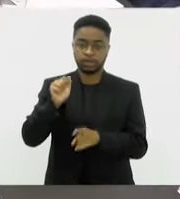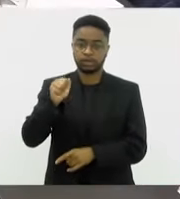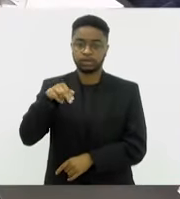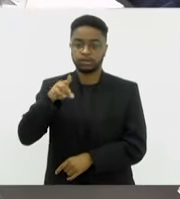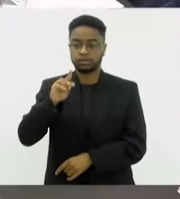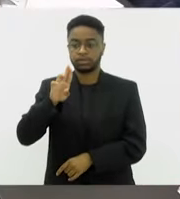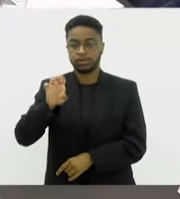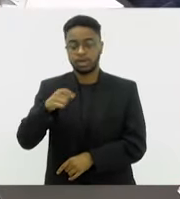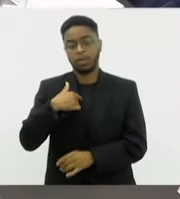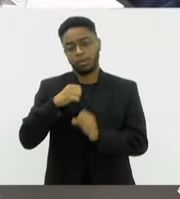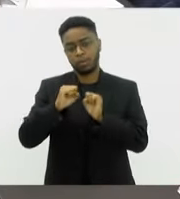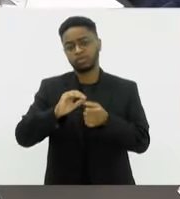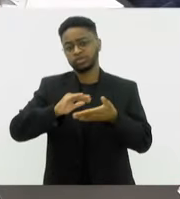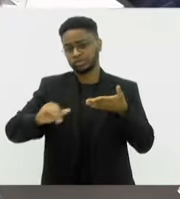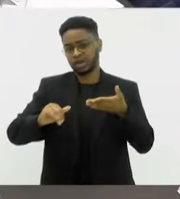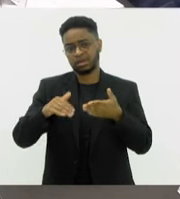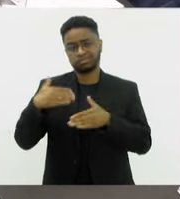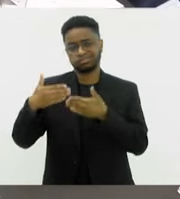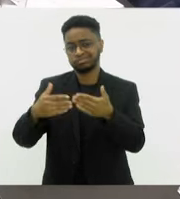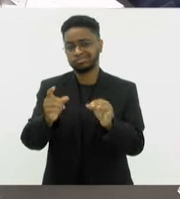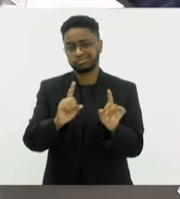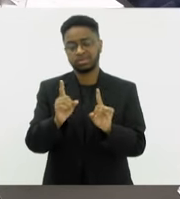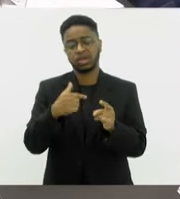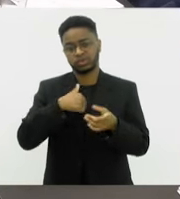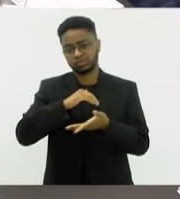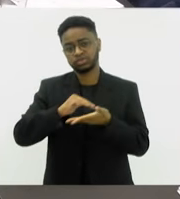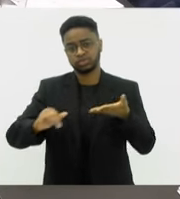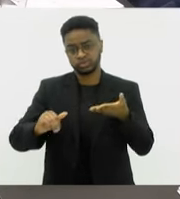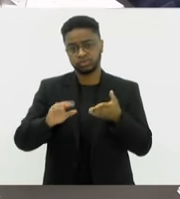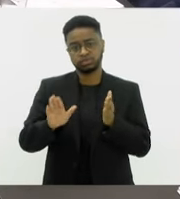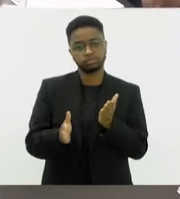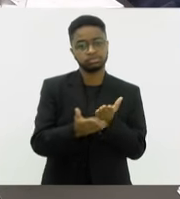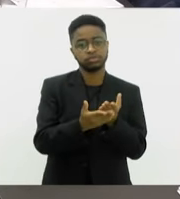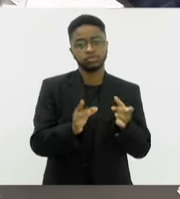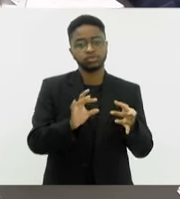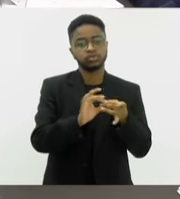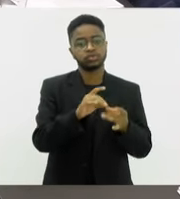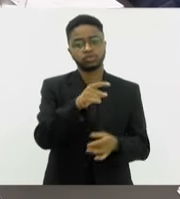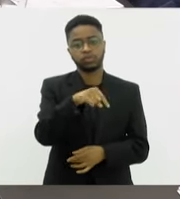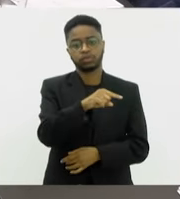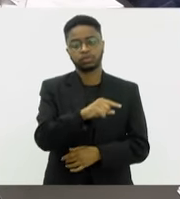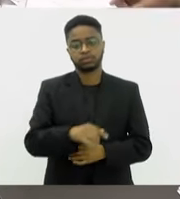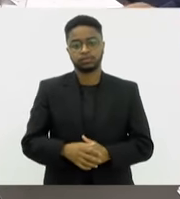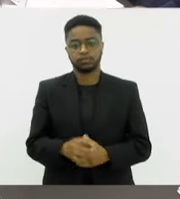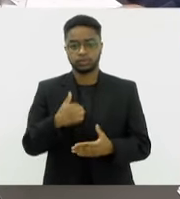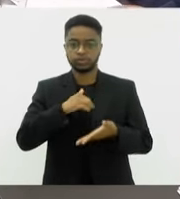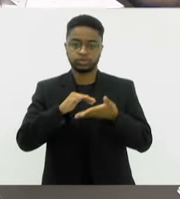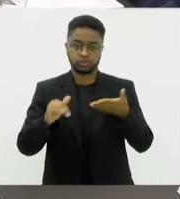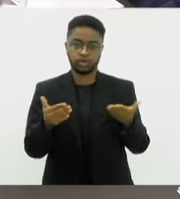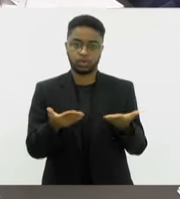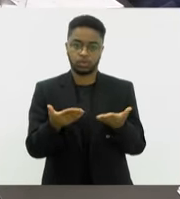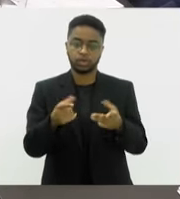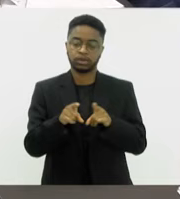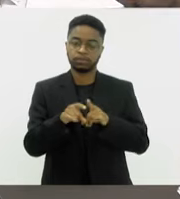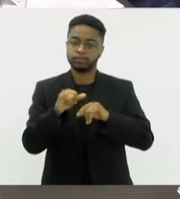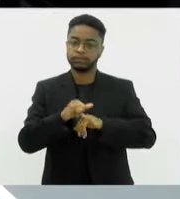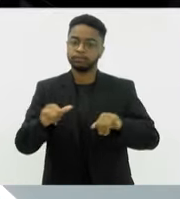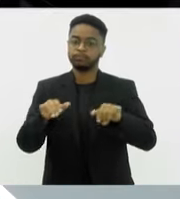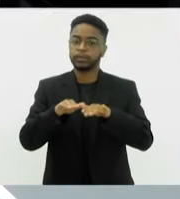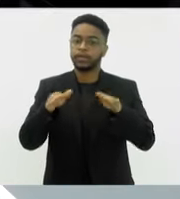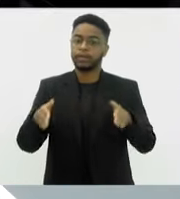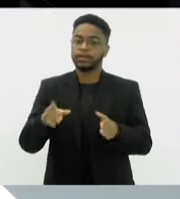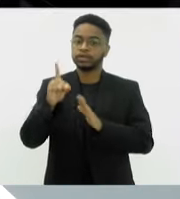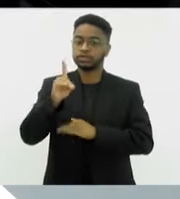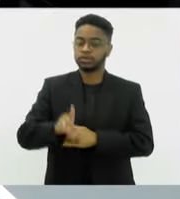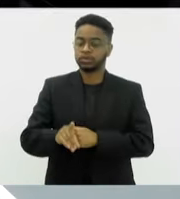eu posso retirar, a gente nem avança aqui, eu retiro em definitivo, consto nessa ata aqui, que eu retirei em definitivo agora, e comunico a mesa e viro com o autor de Vossa